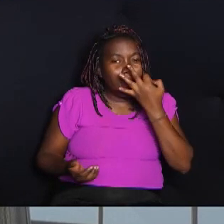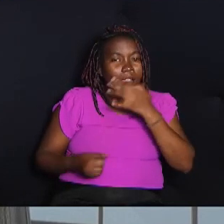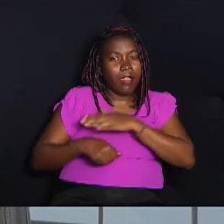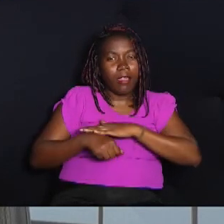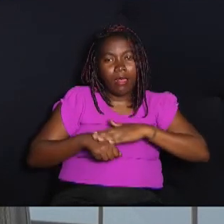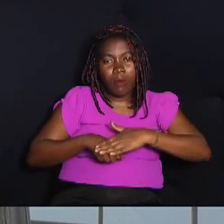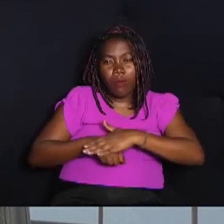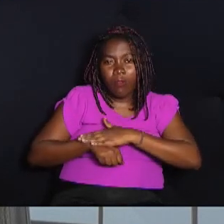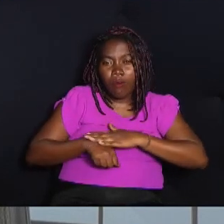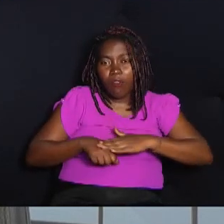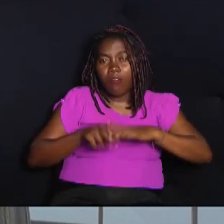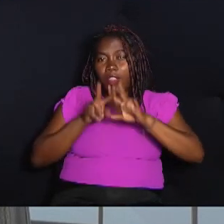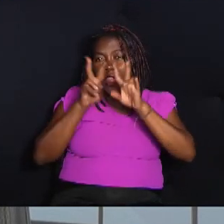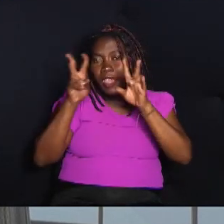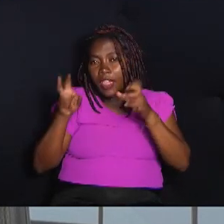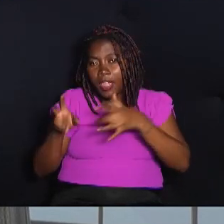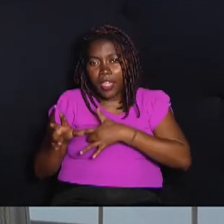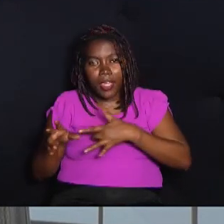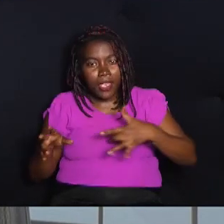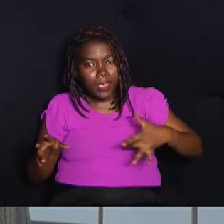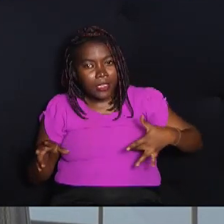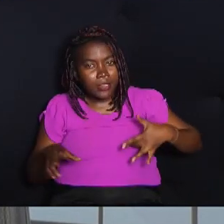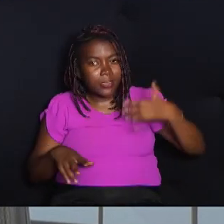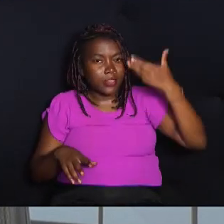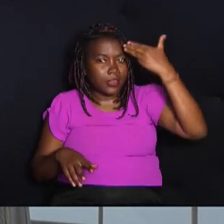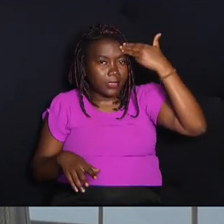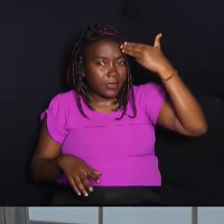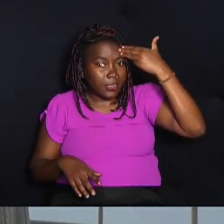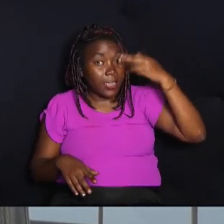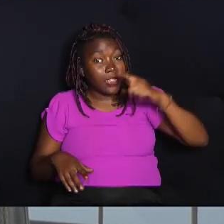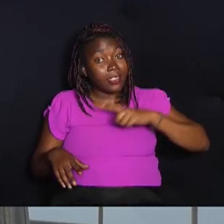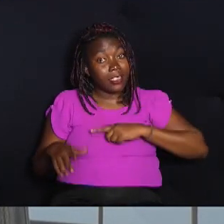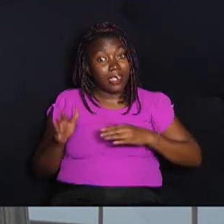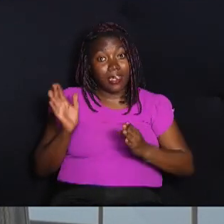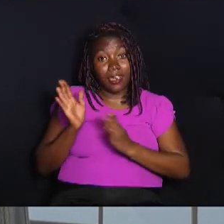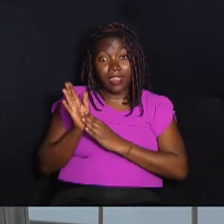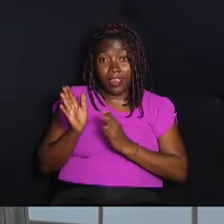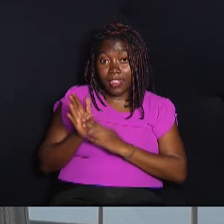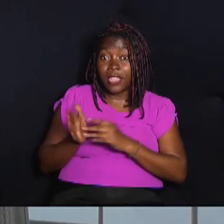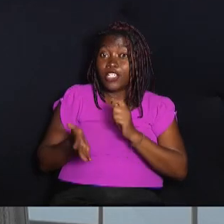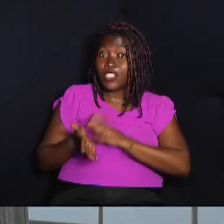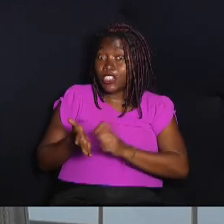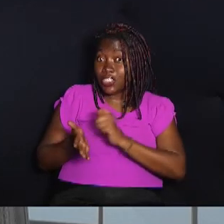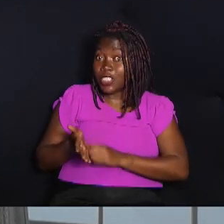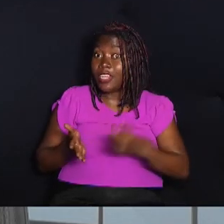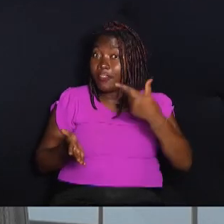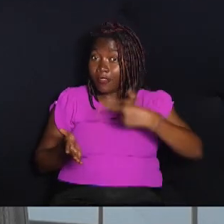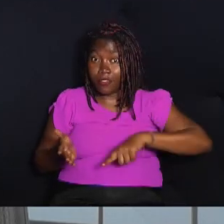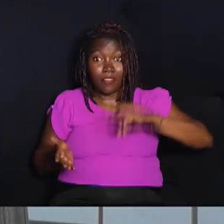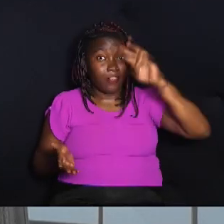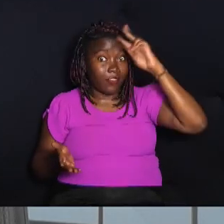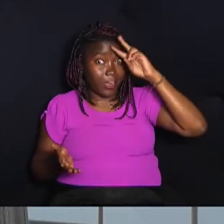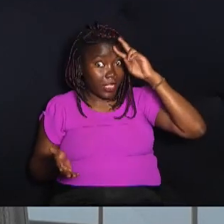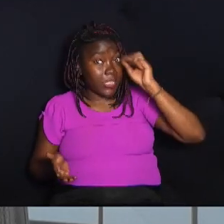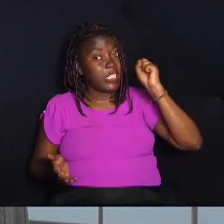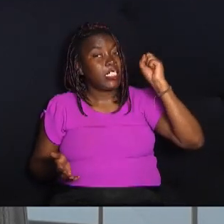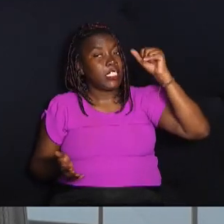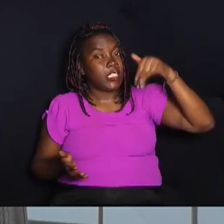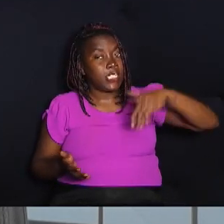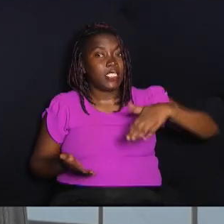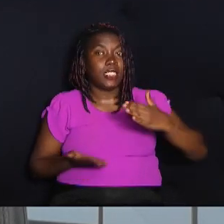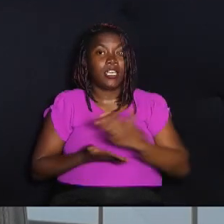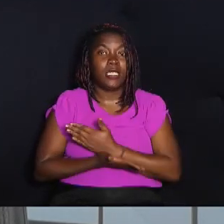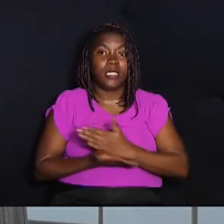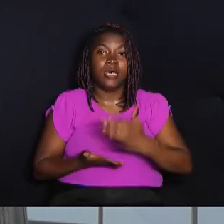sobre saúde mental, e a gente tem essa proposta de reescrever uma nova história, sim, algumas